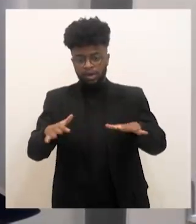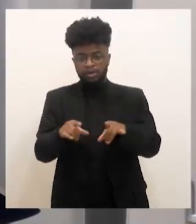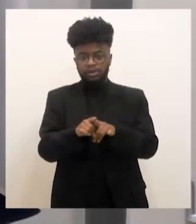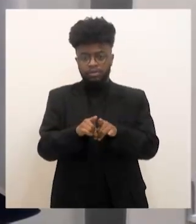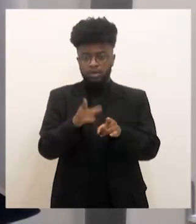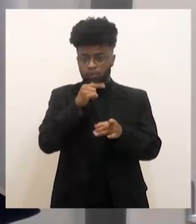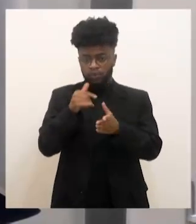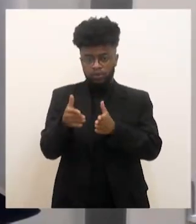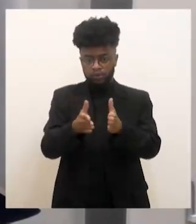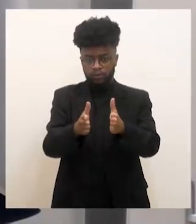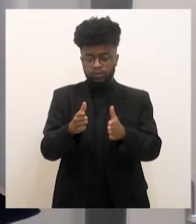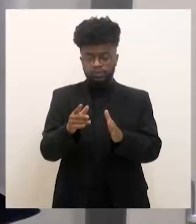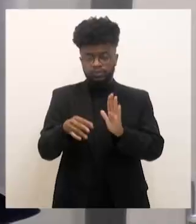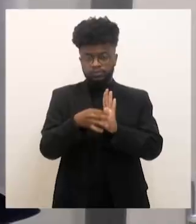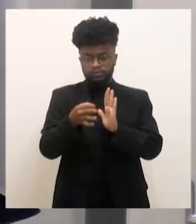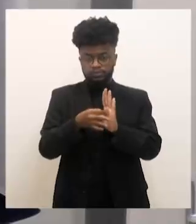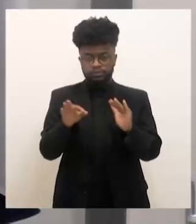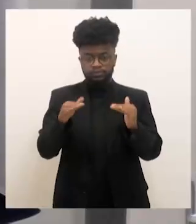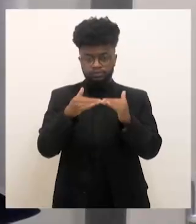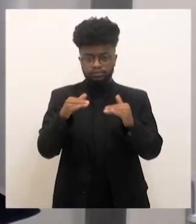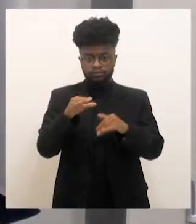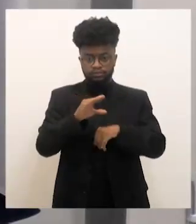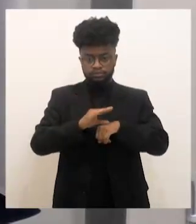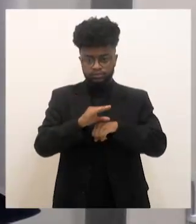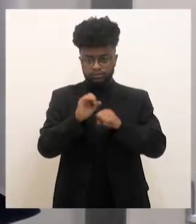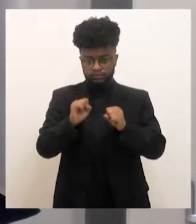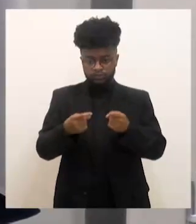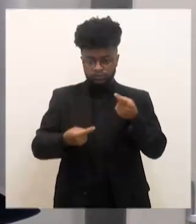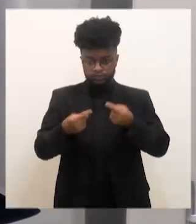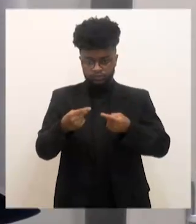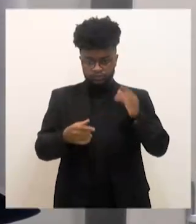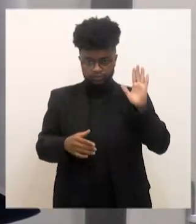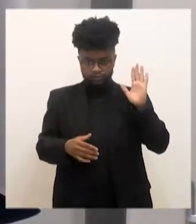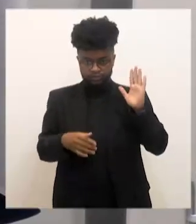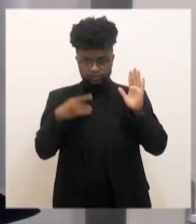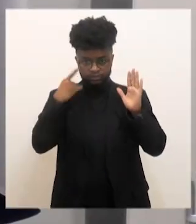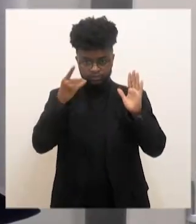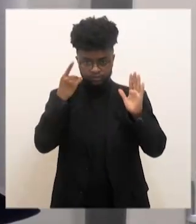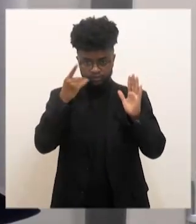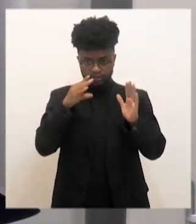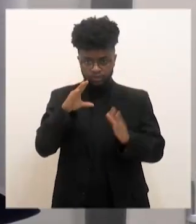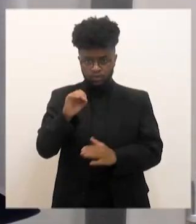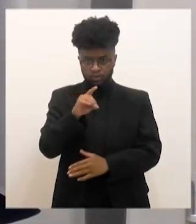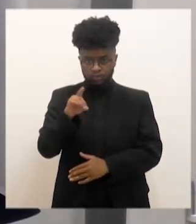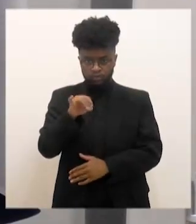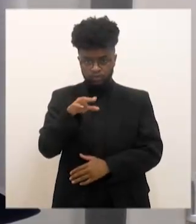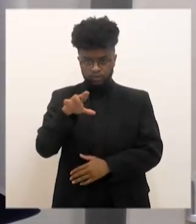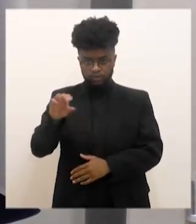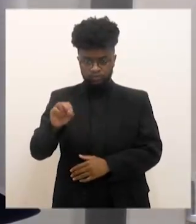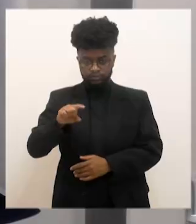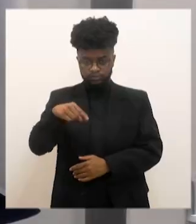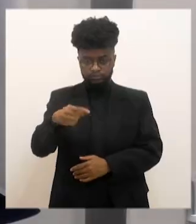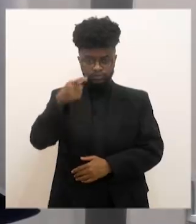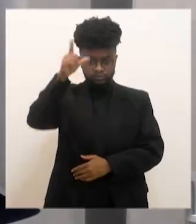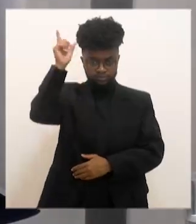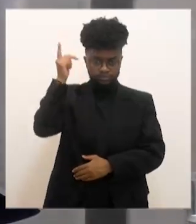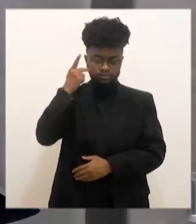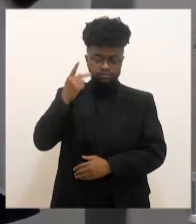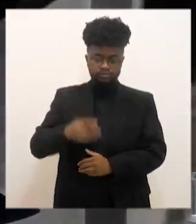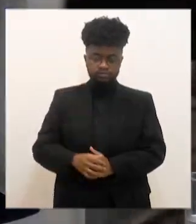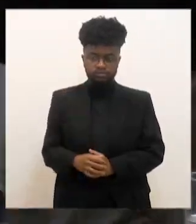fluvial. Parecer pela constitucionalidade em discussão. Para discutir. Para discutir, deputado Cozzolino, deputado Luiz Paulo. Senhor presidente,